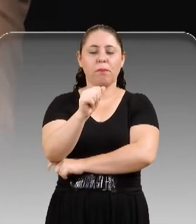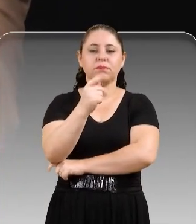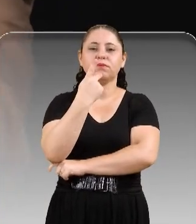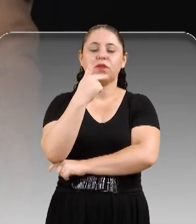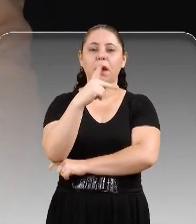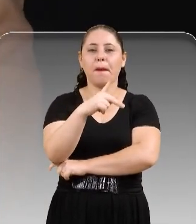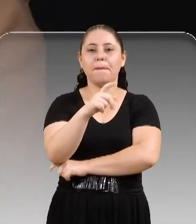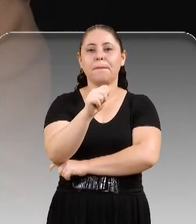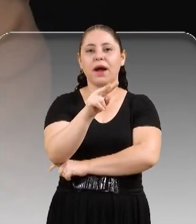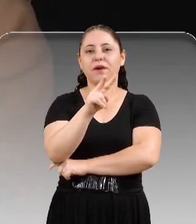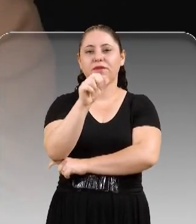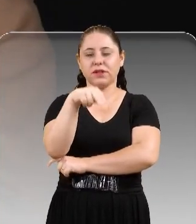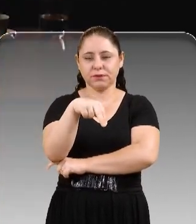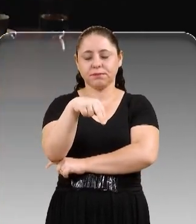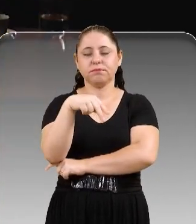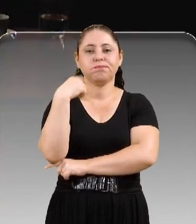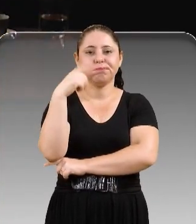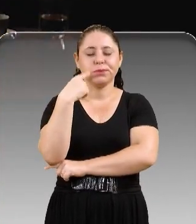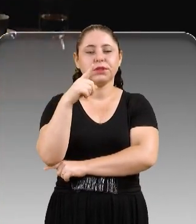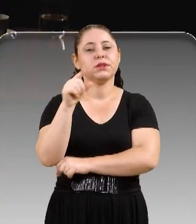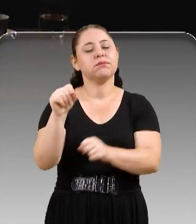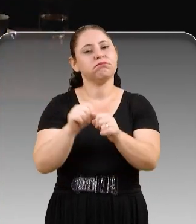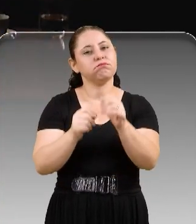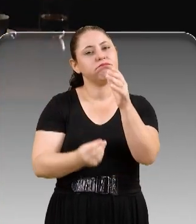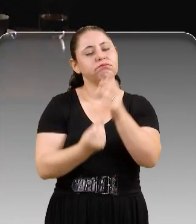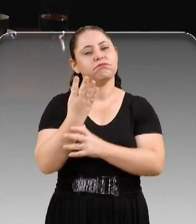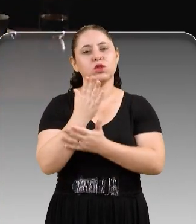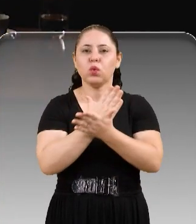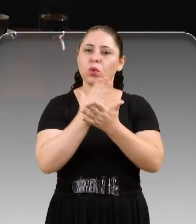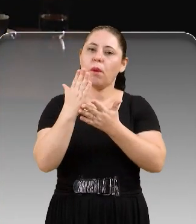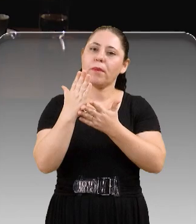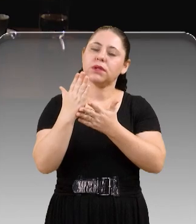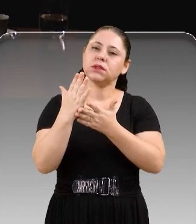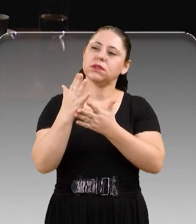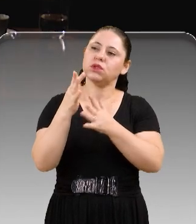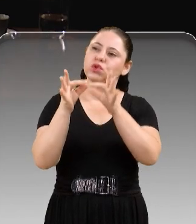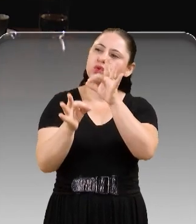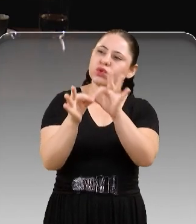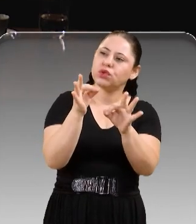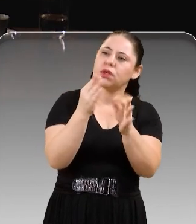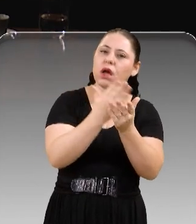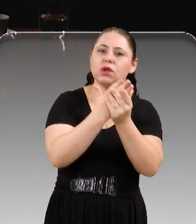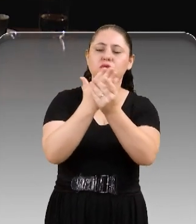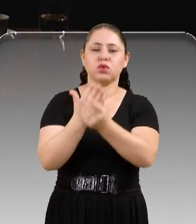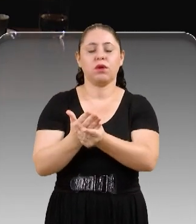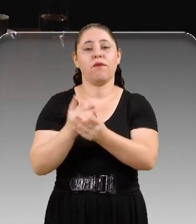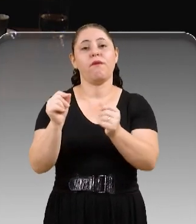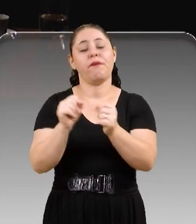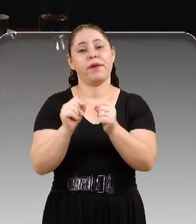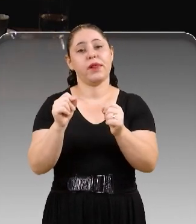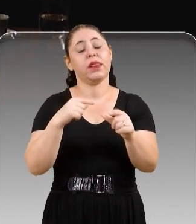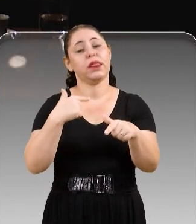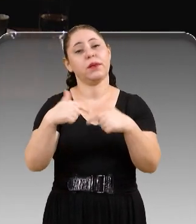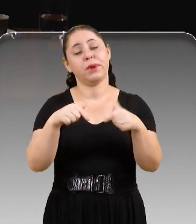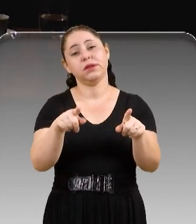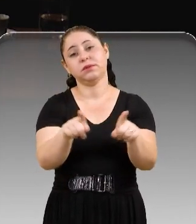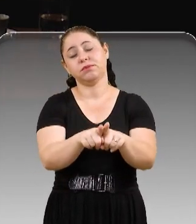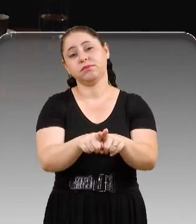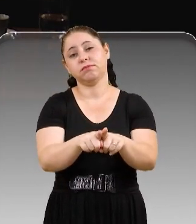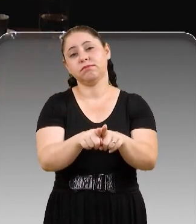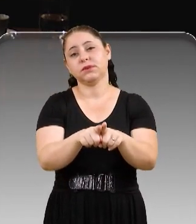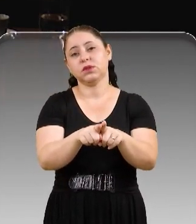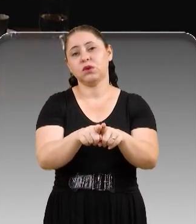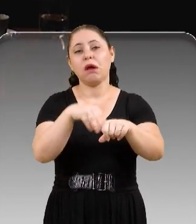e Tax Advocacia. E ali eu comecei minha advocacia, né? Mas tocando essas ações e também